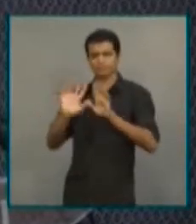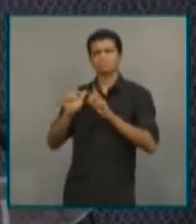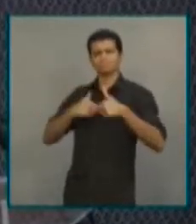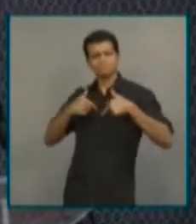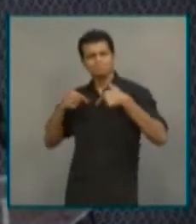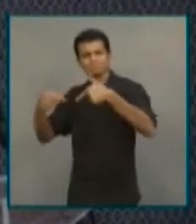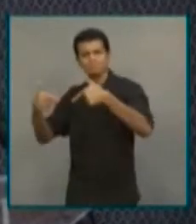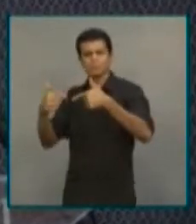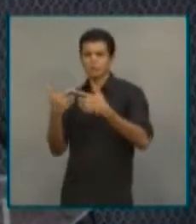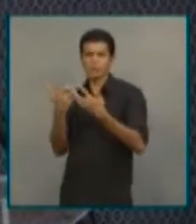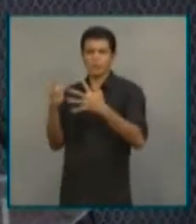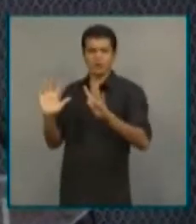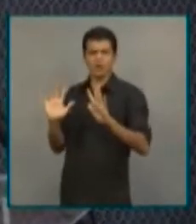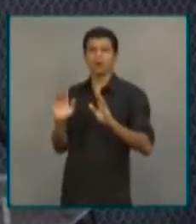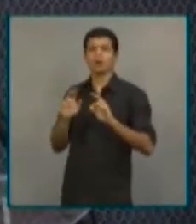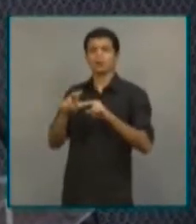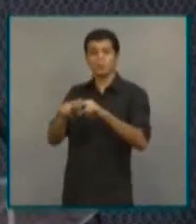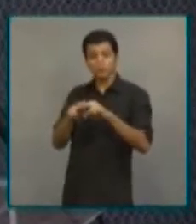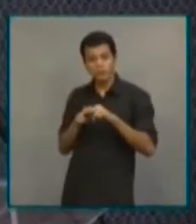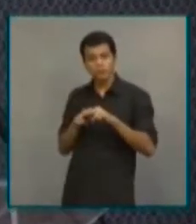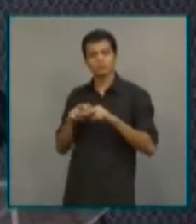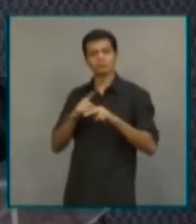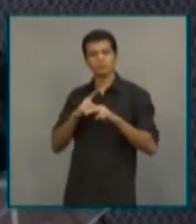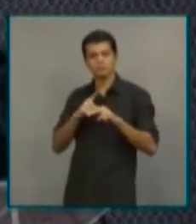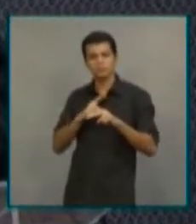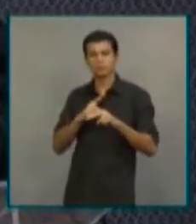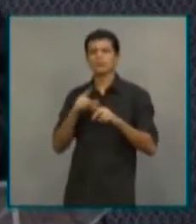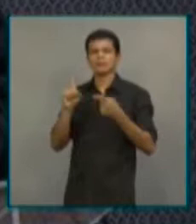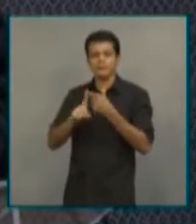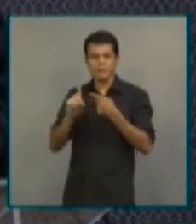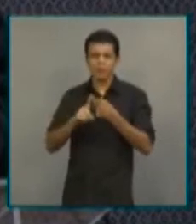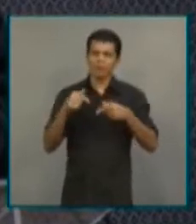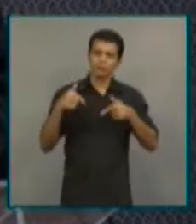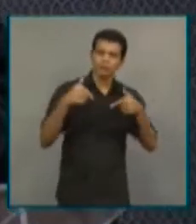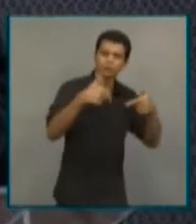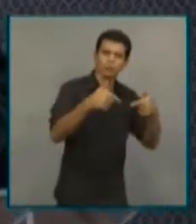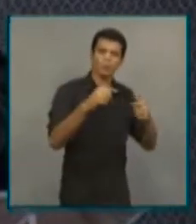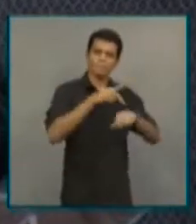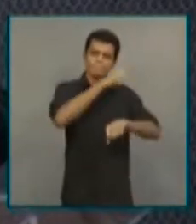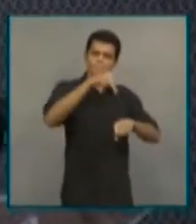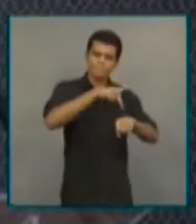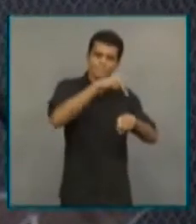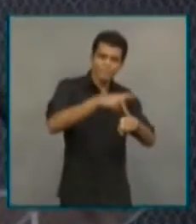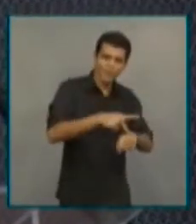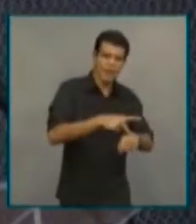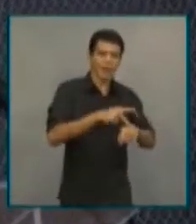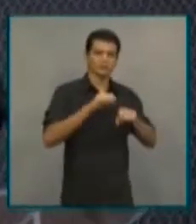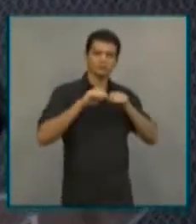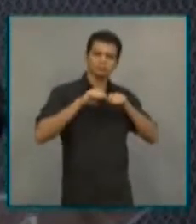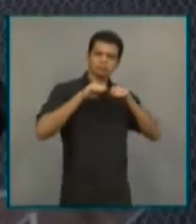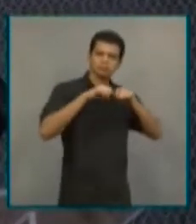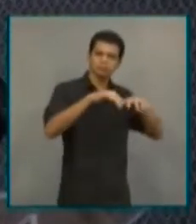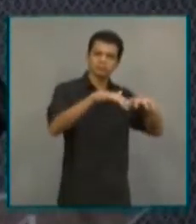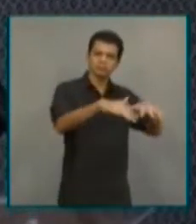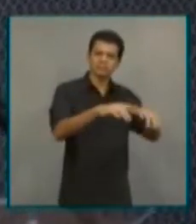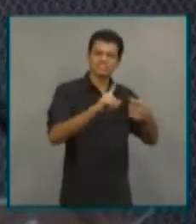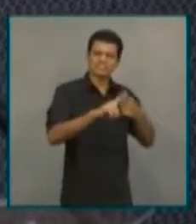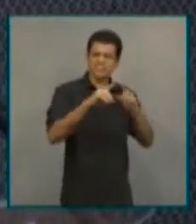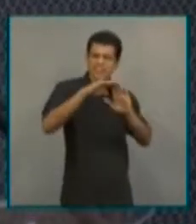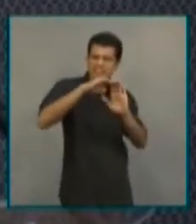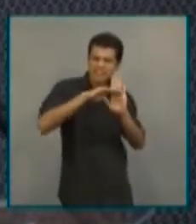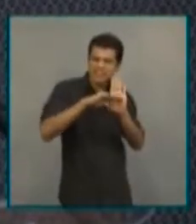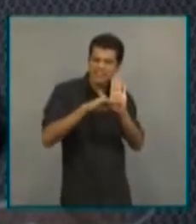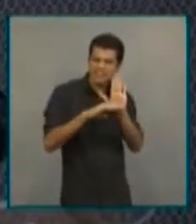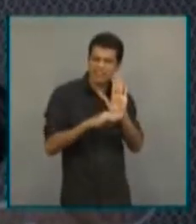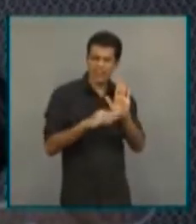onde fomos para as praças facilitar a vida dos pais de alunos que têm dificuldades de comprar aquela lista exagerada de